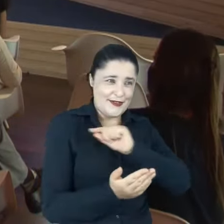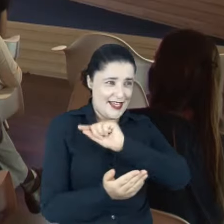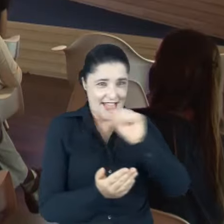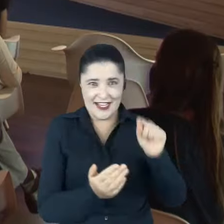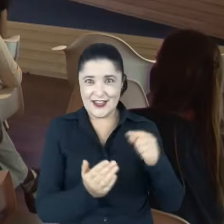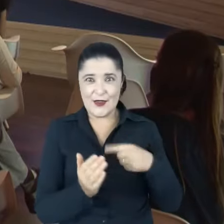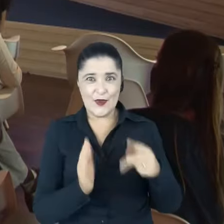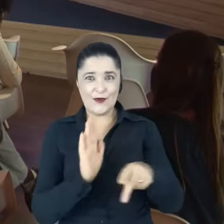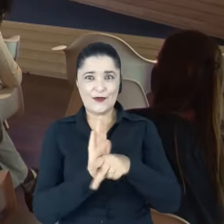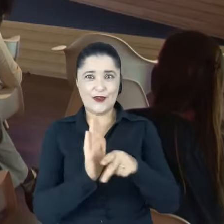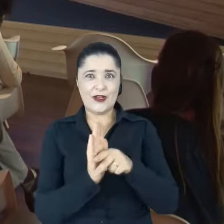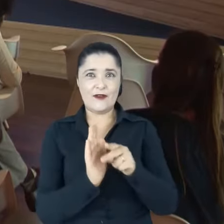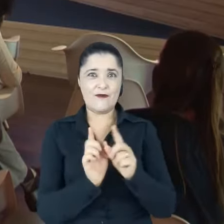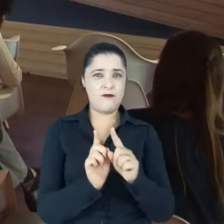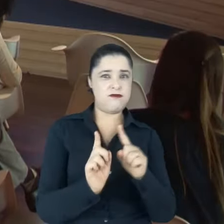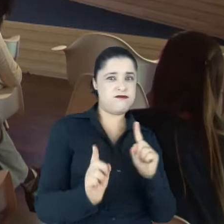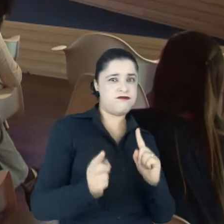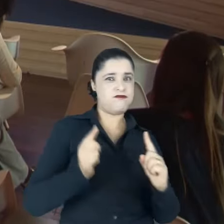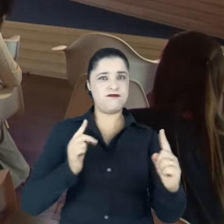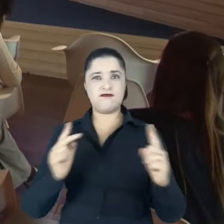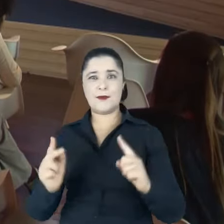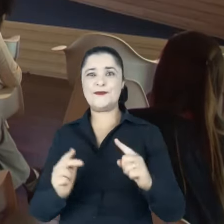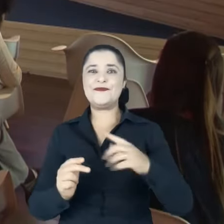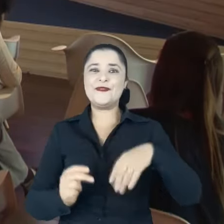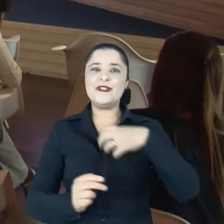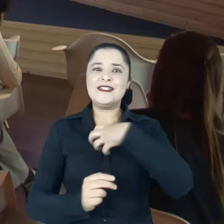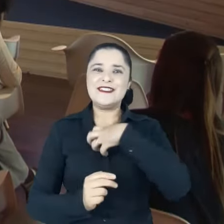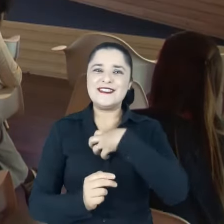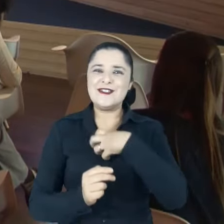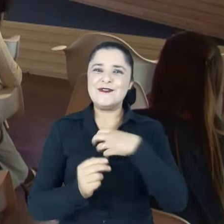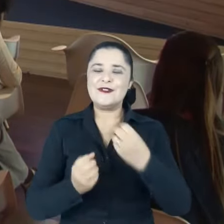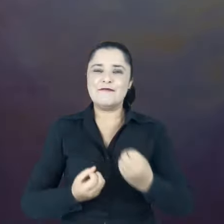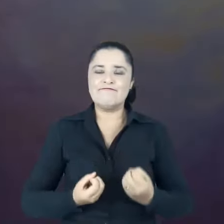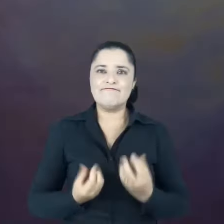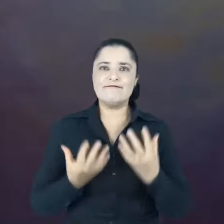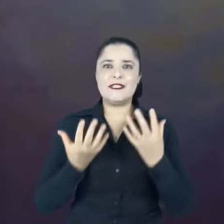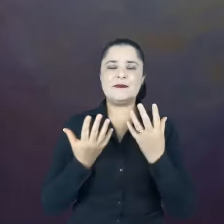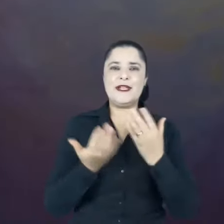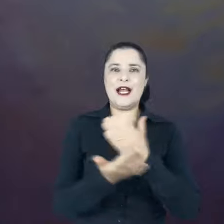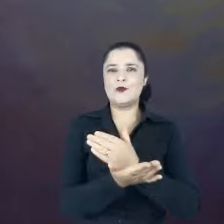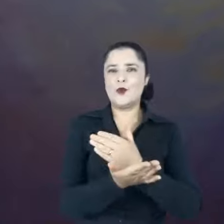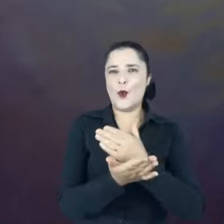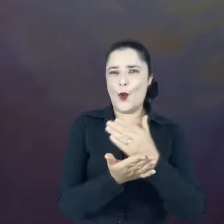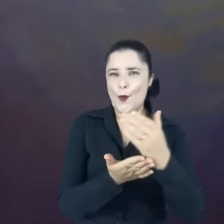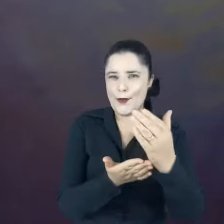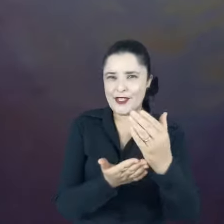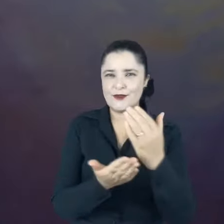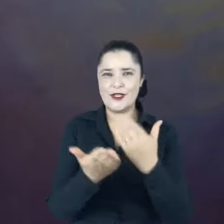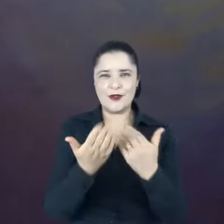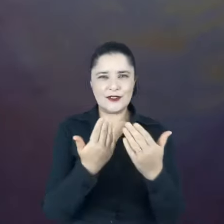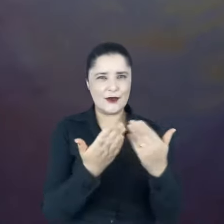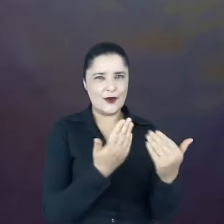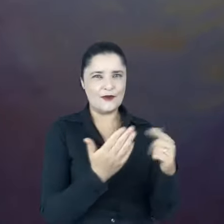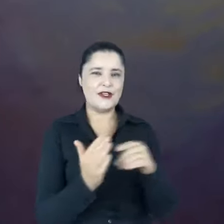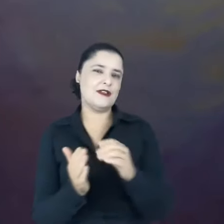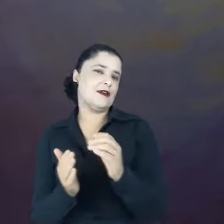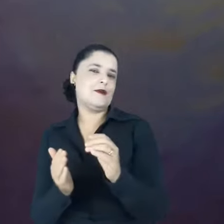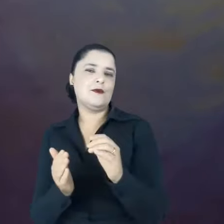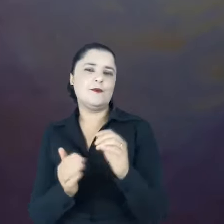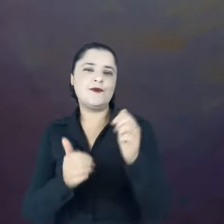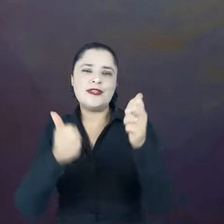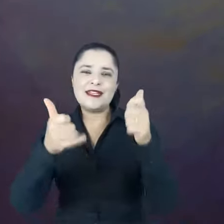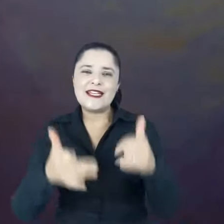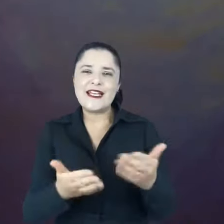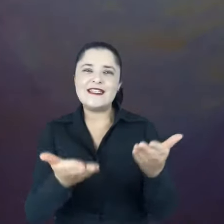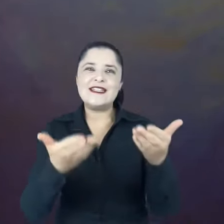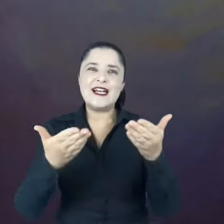sereno, gente. Vamos lá. Eu fiquei tão inspirado aqui no começo da nossa conversa com a Helene, que eu vou tentar traçar